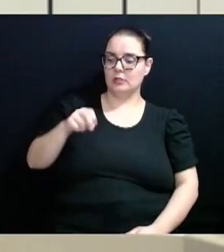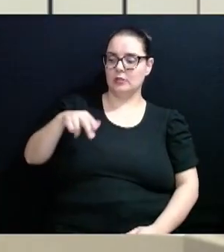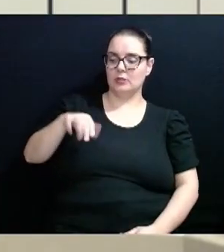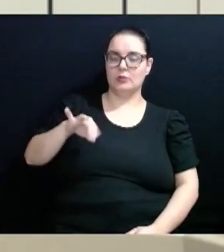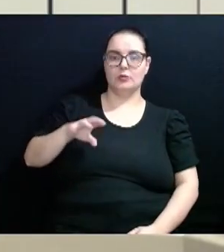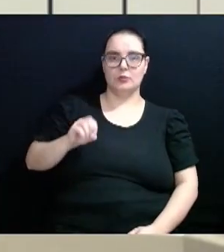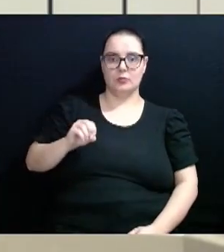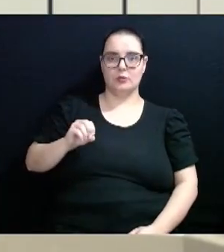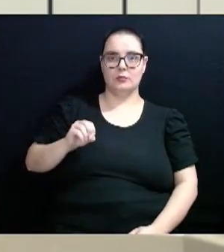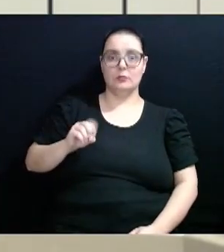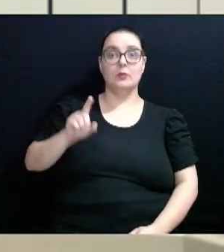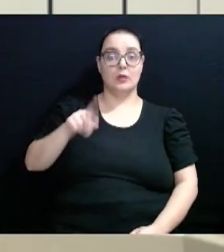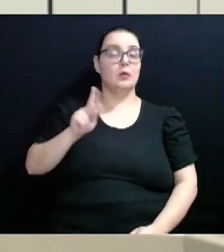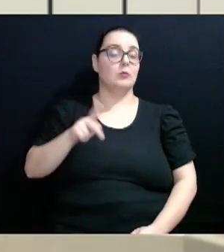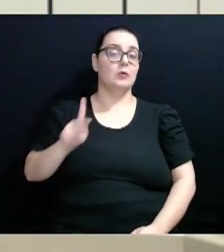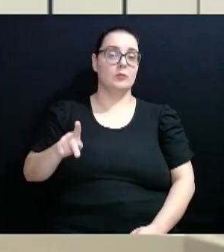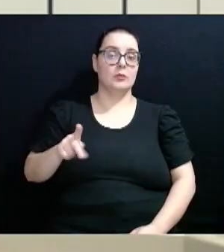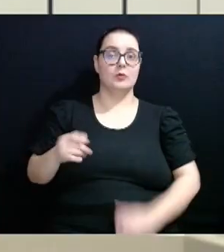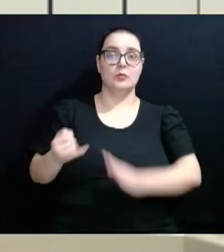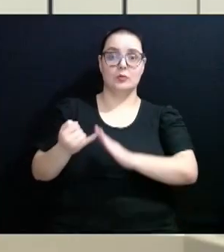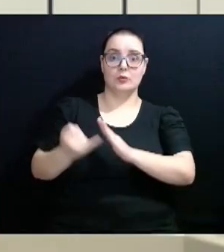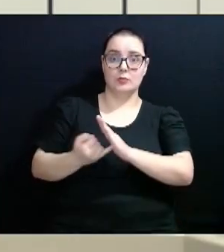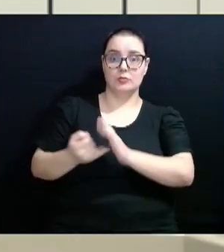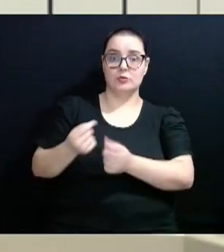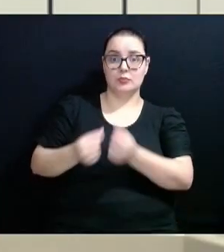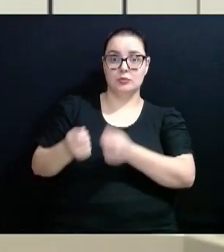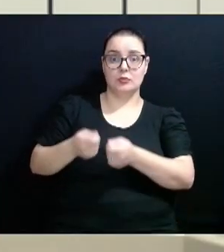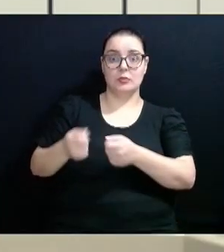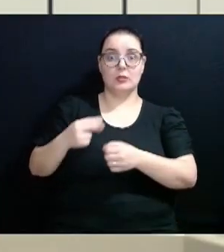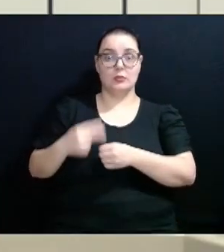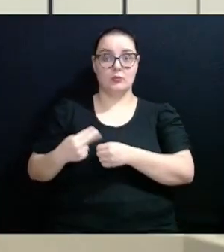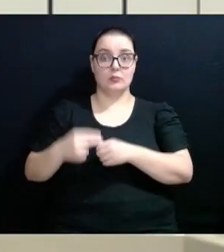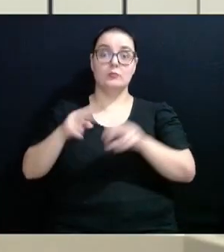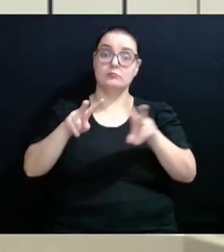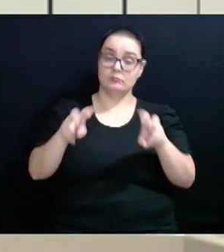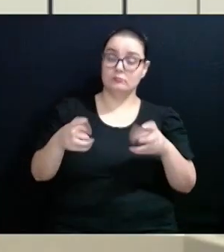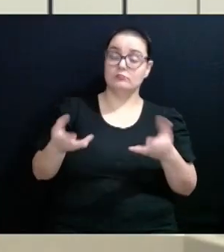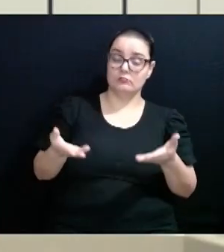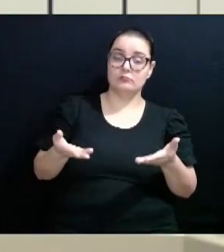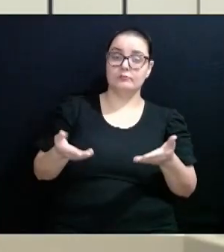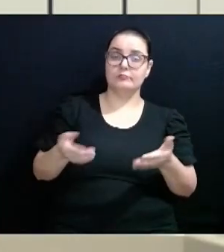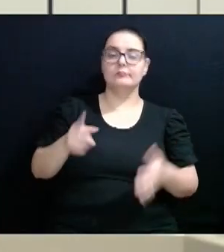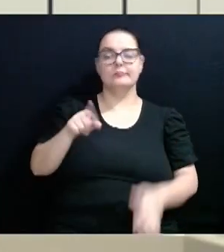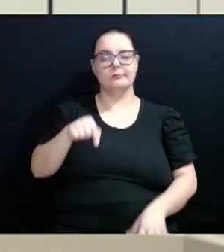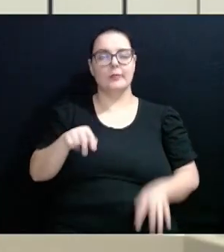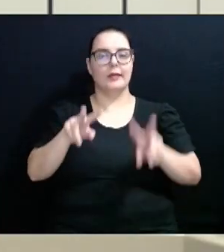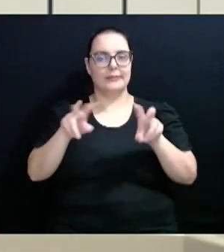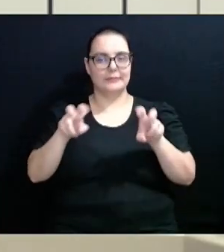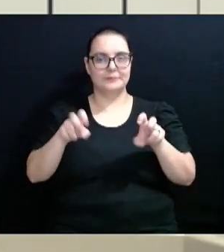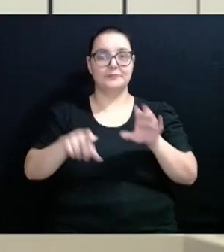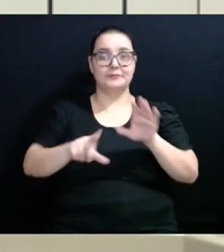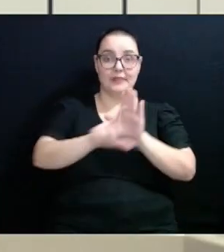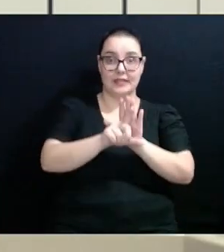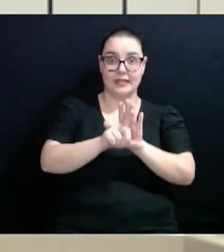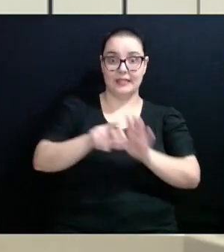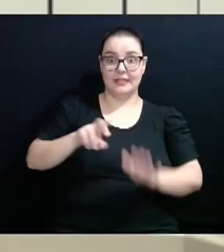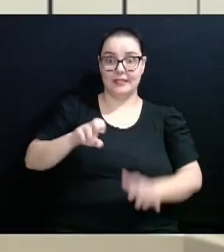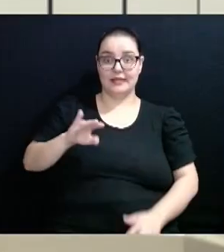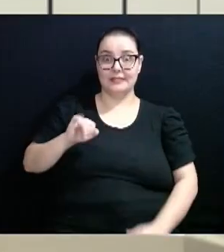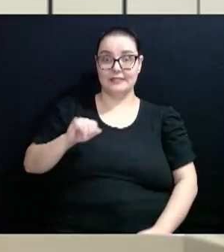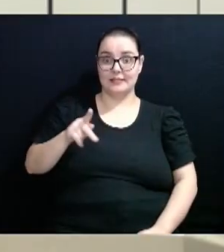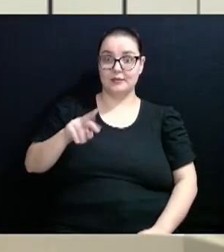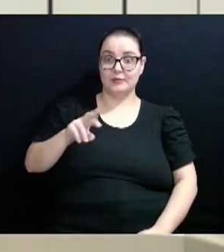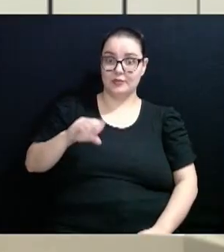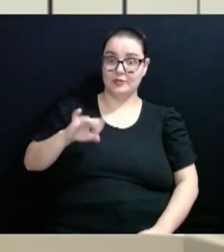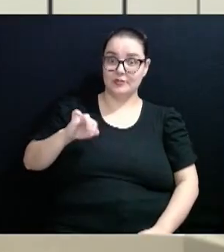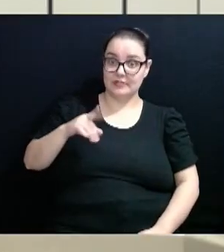é professor do Instituto de Economia da Unicamp. O assunto é aquela chamada Lei da Reciprocidade Econômica. Todo mundo